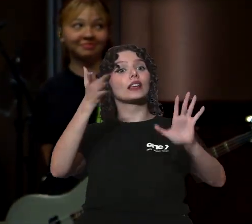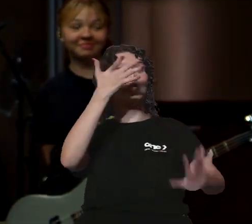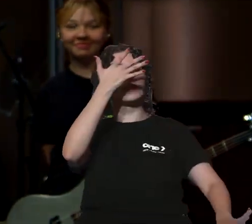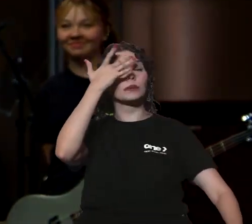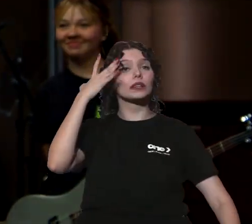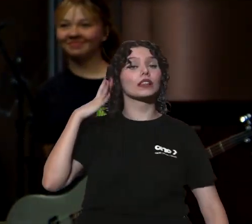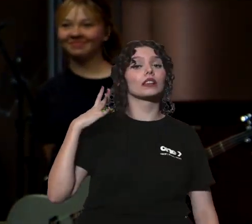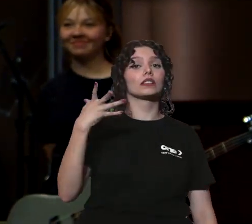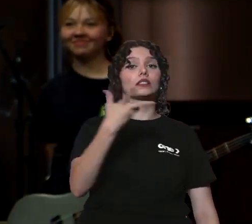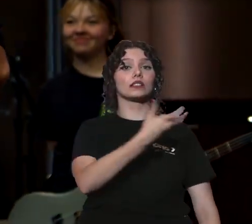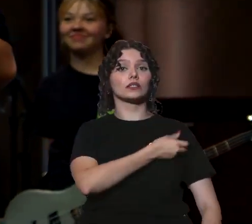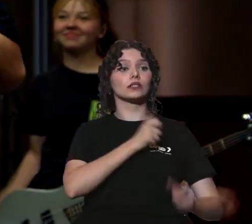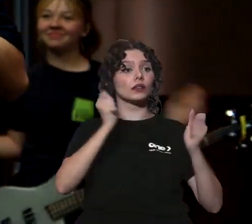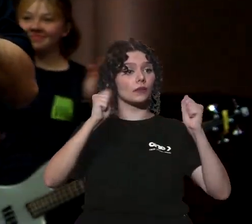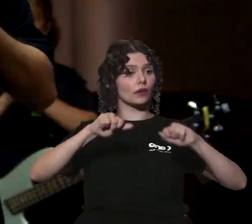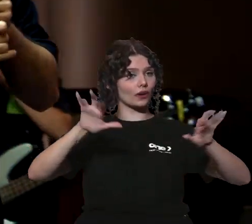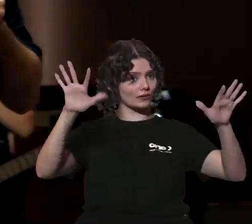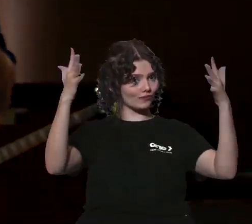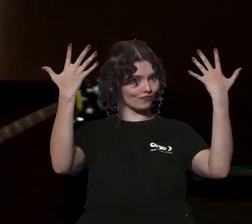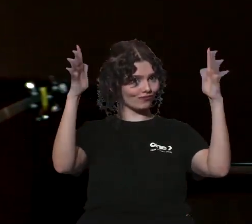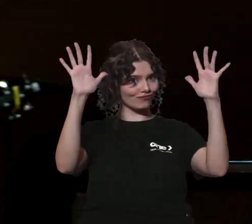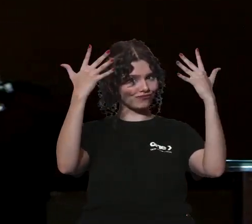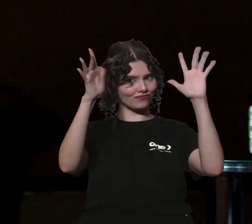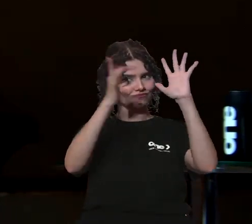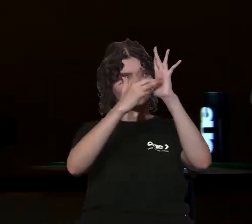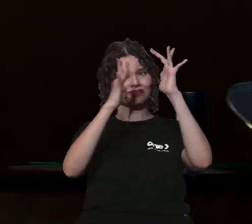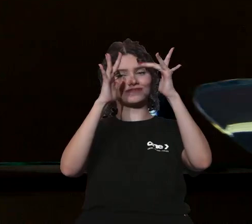são salvas. Você pode aplaudir Jesus?